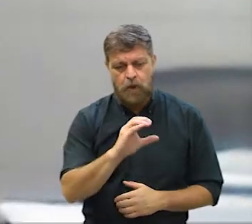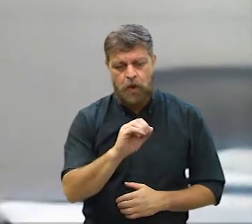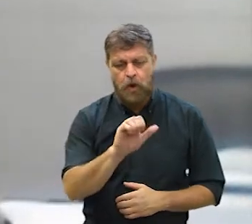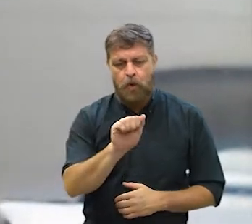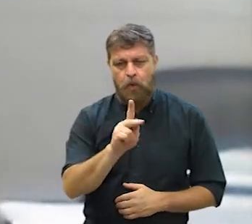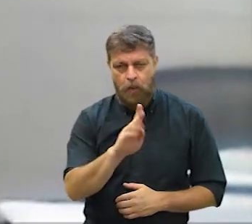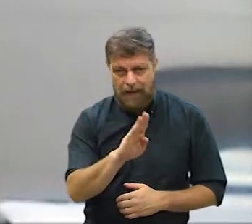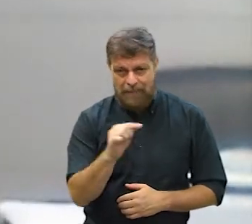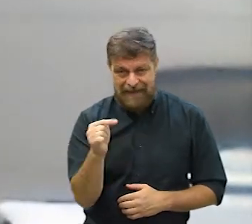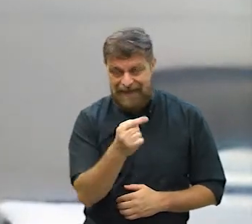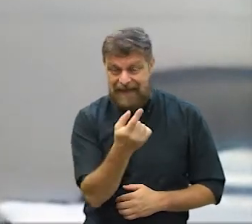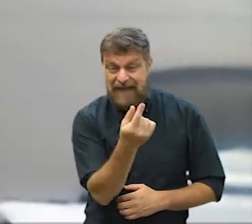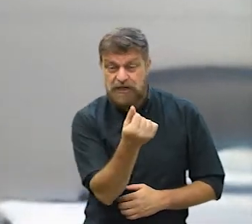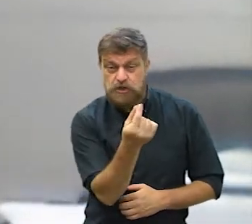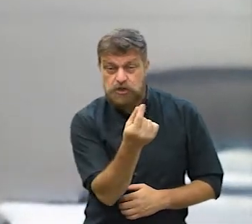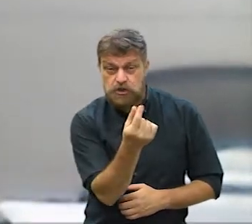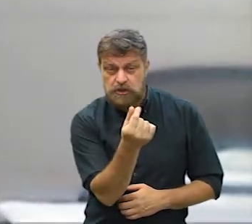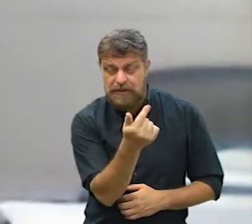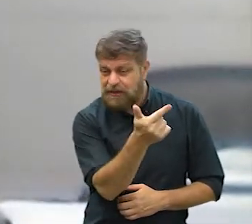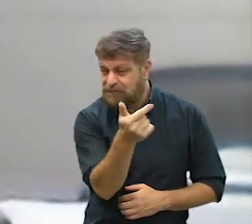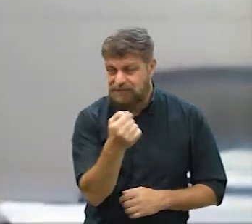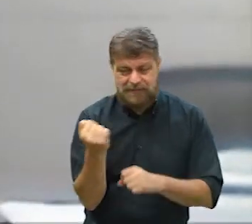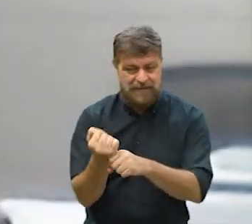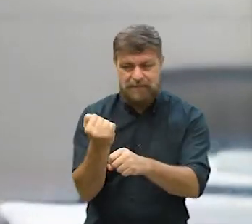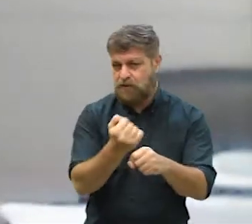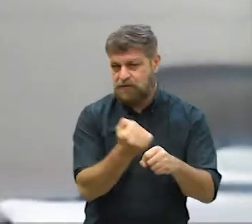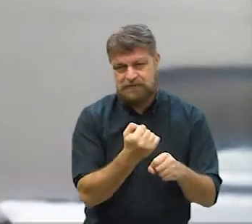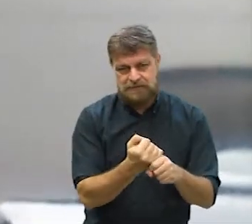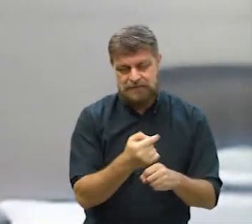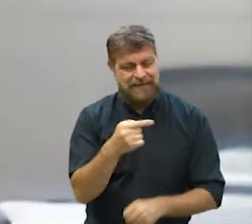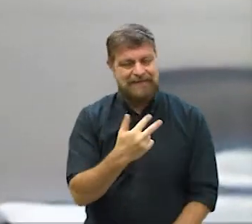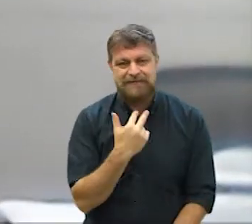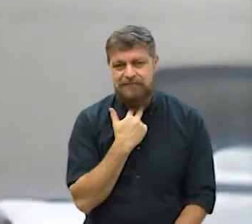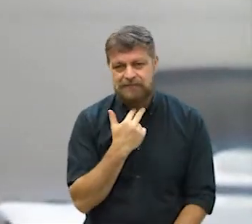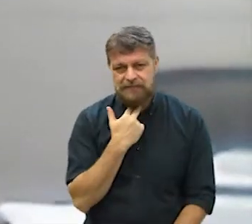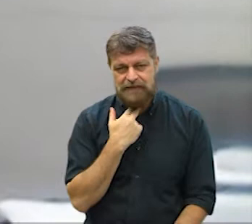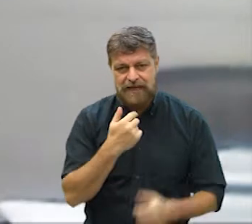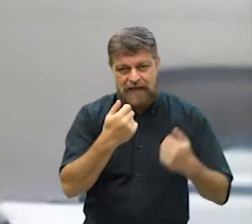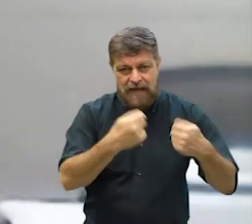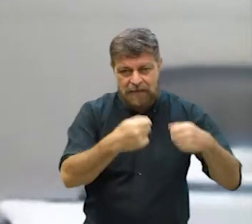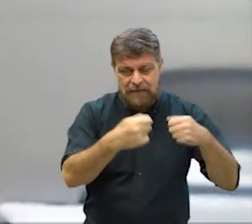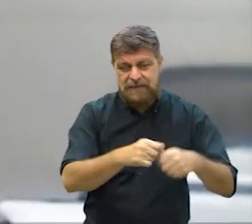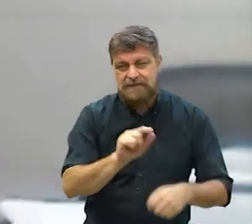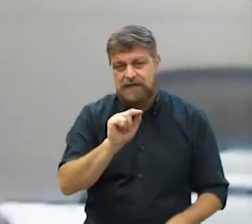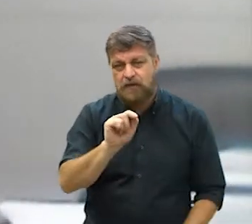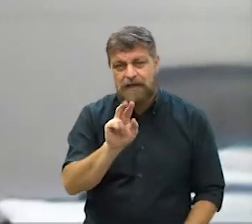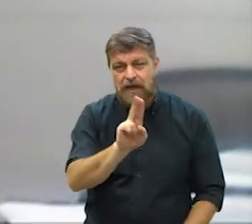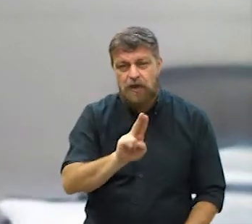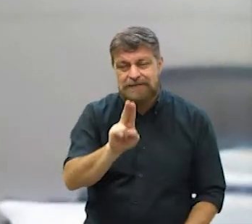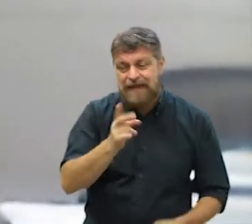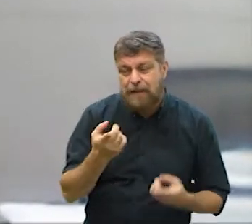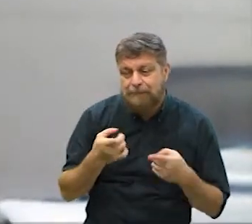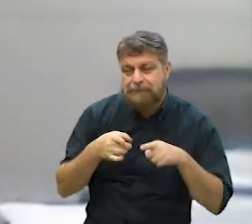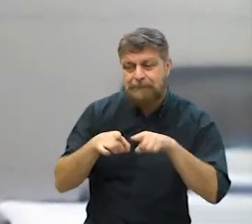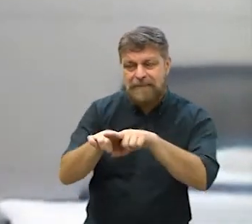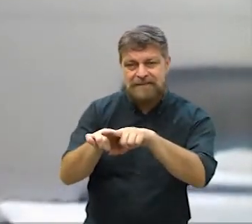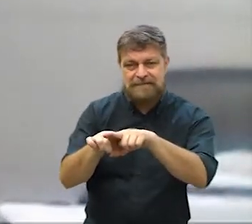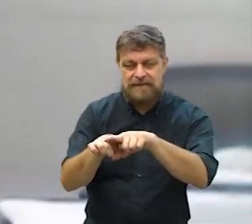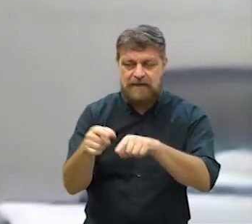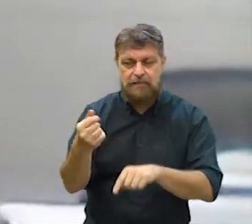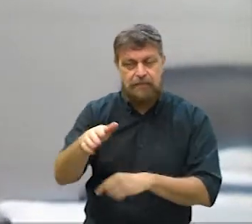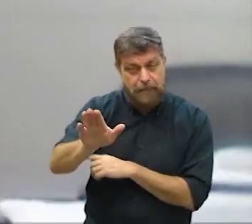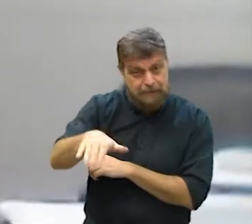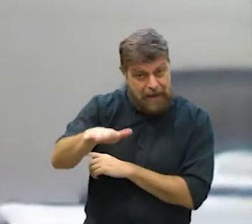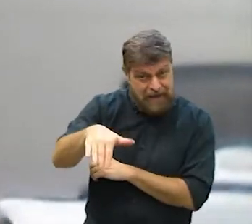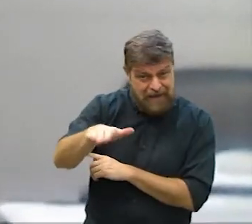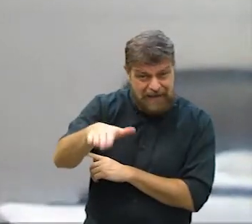a Coab ela não tem capital para construir, então ela tem que usar parcerias que